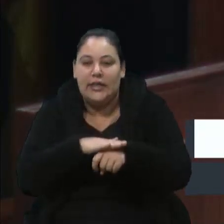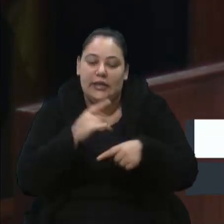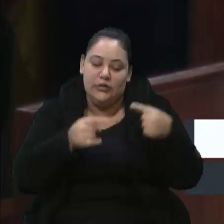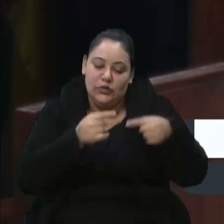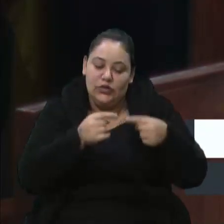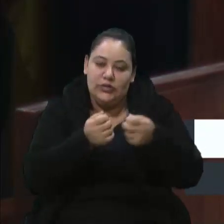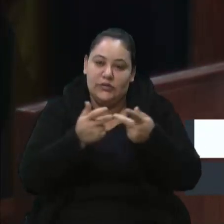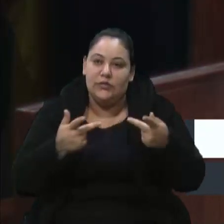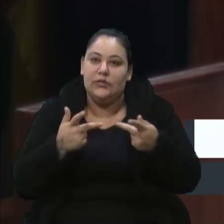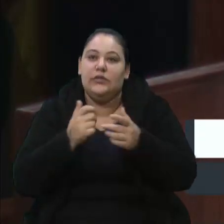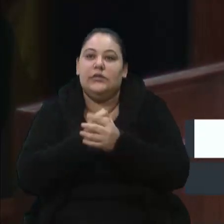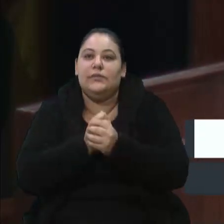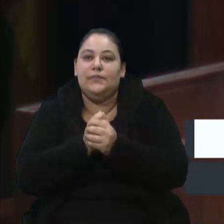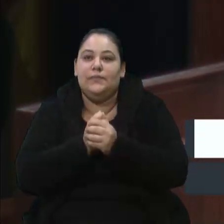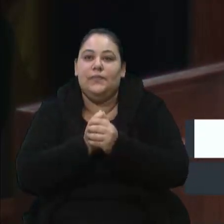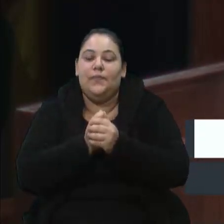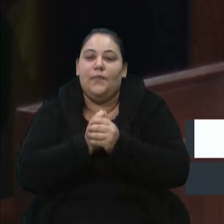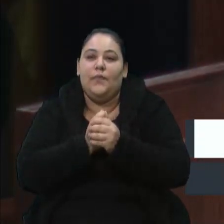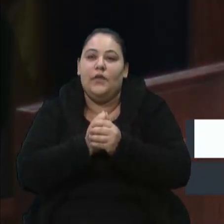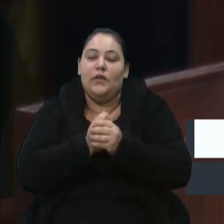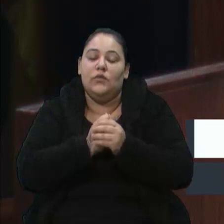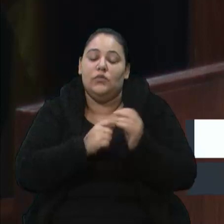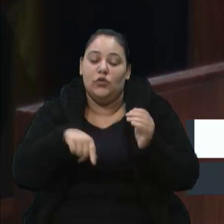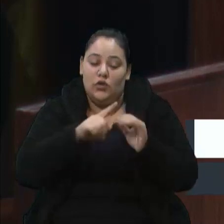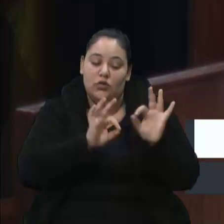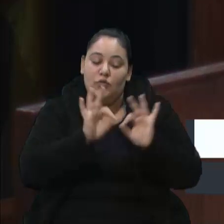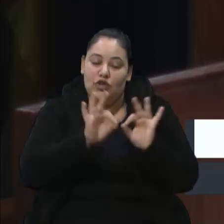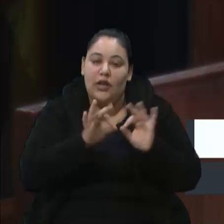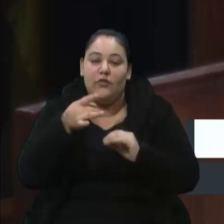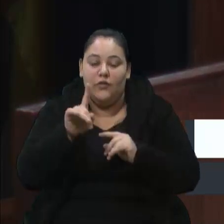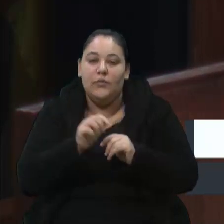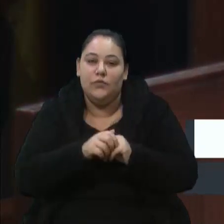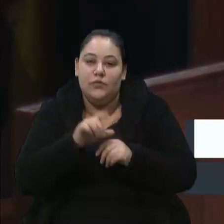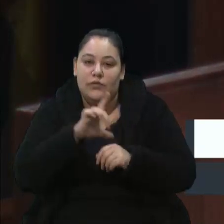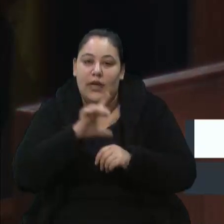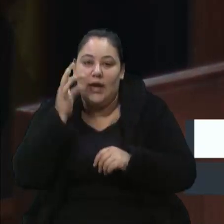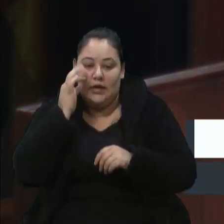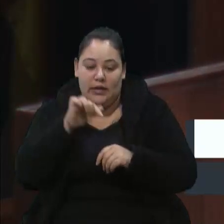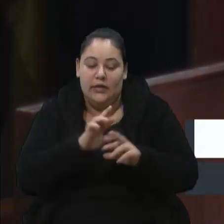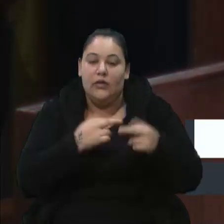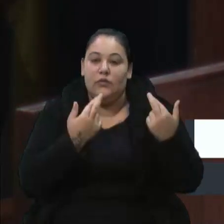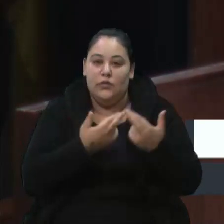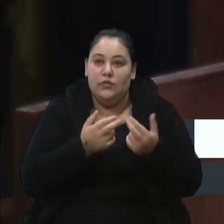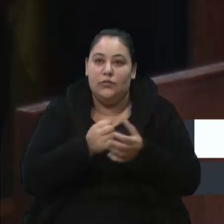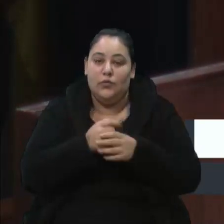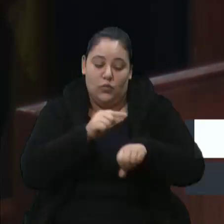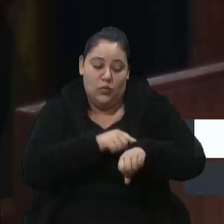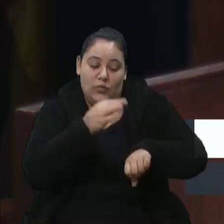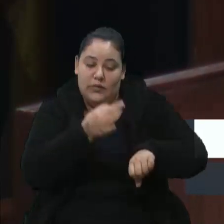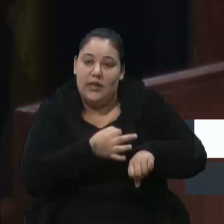foram elencados e absorvidos pelo projeto, nós estaremos aqui reunindo. No momento oportuno,